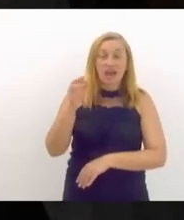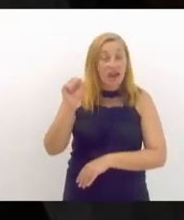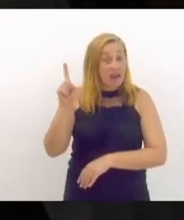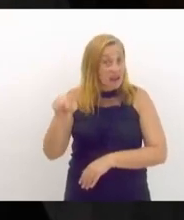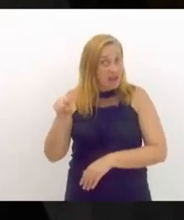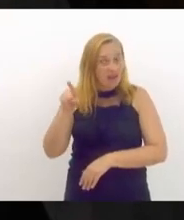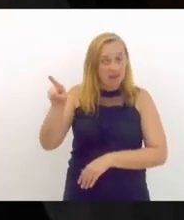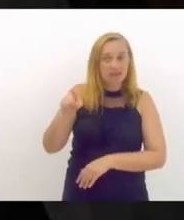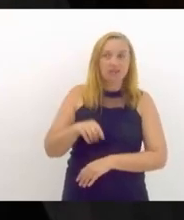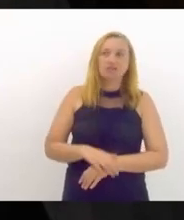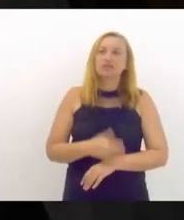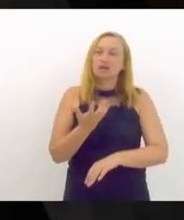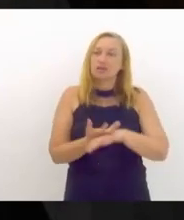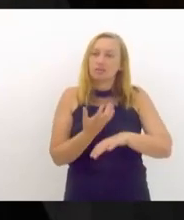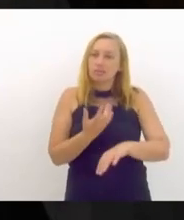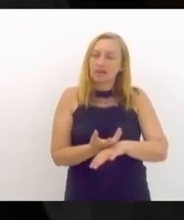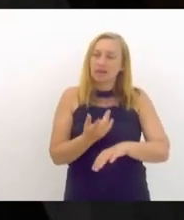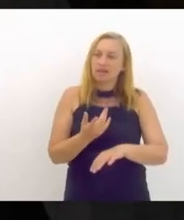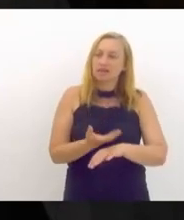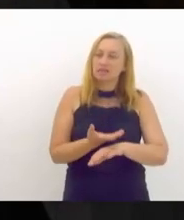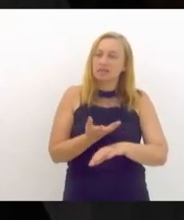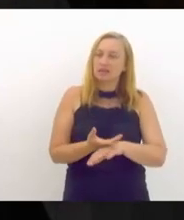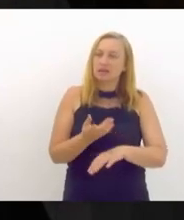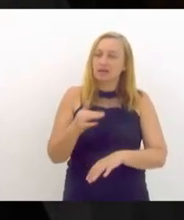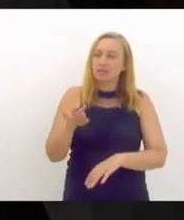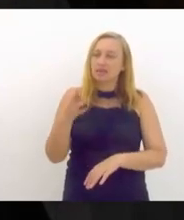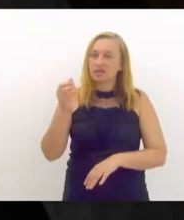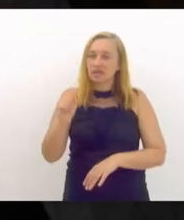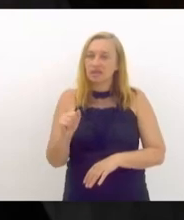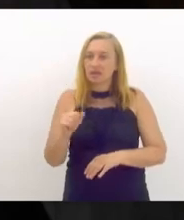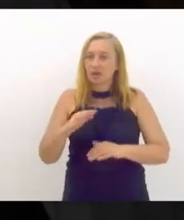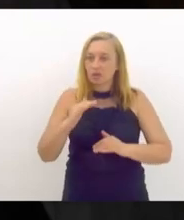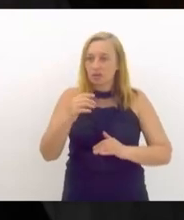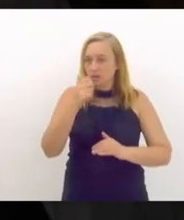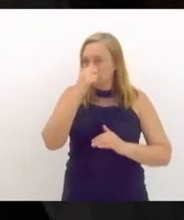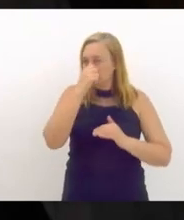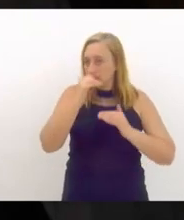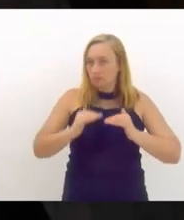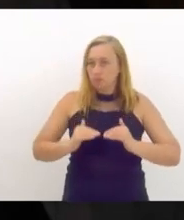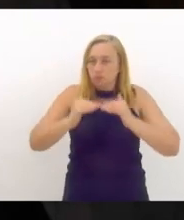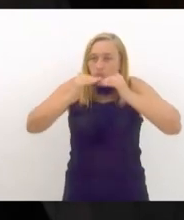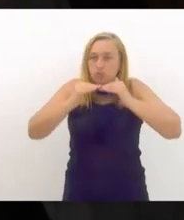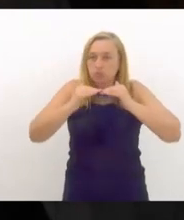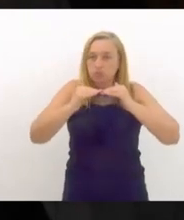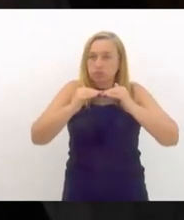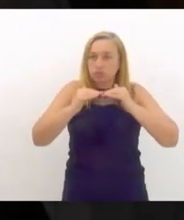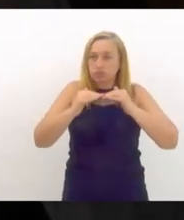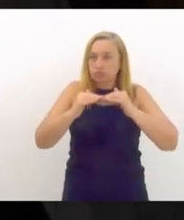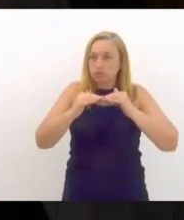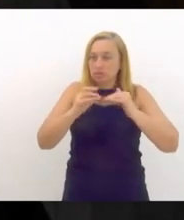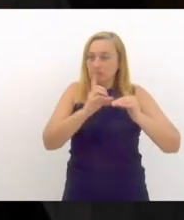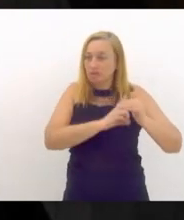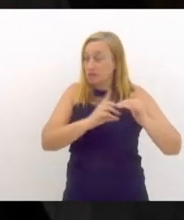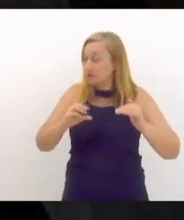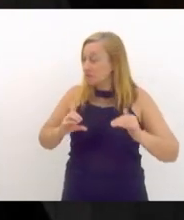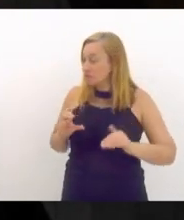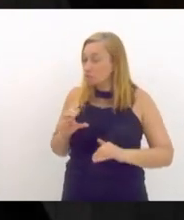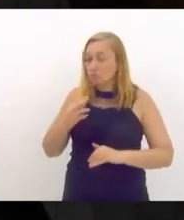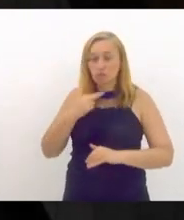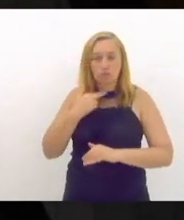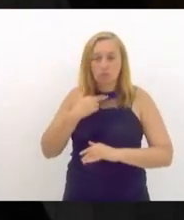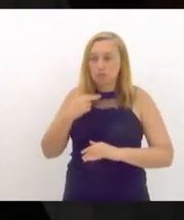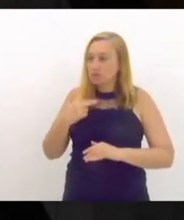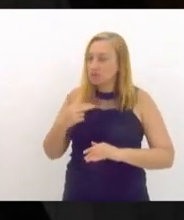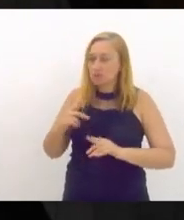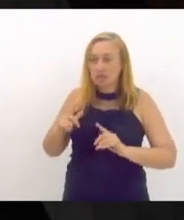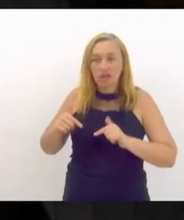Quando a Praça da Bandeira enchia, a defesa civil não podia se mexer. Veja você, a nossa